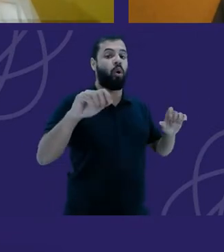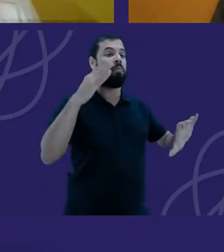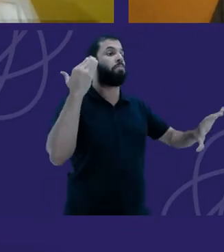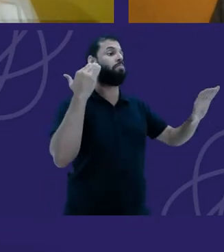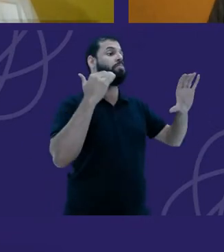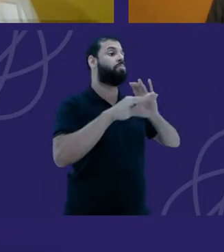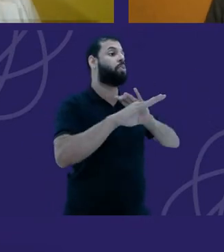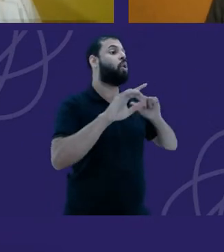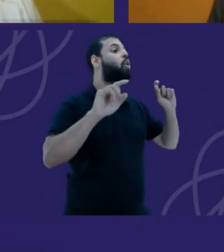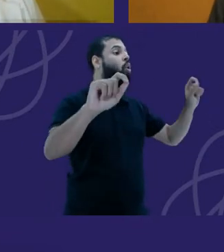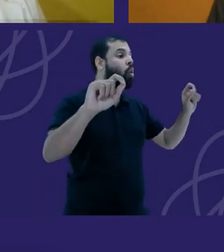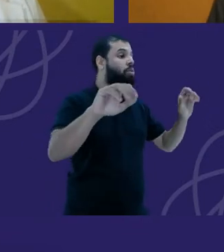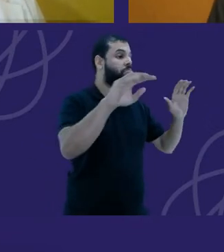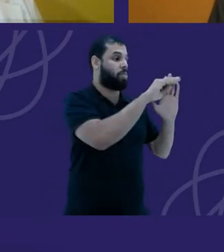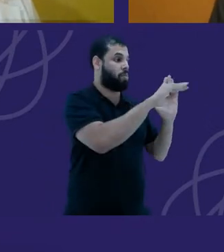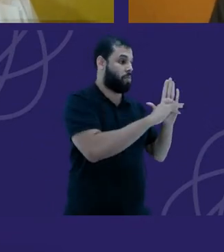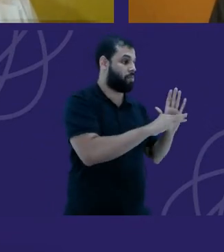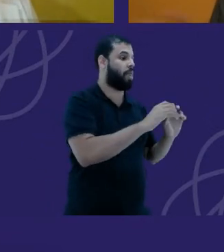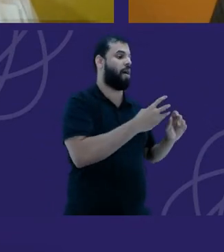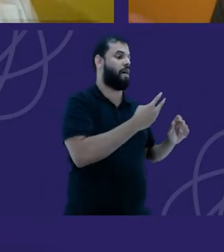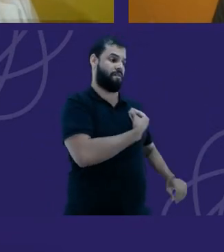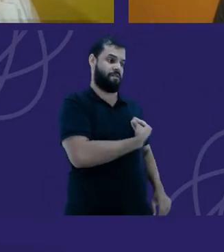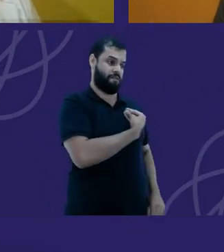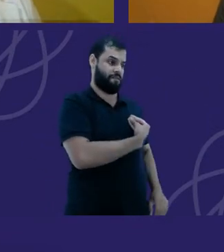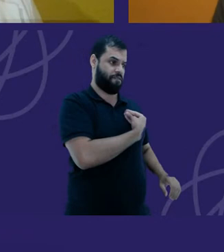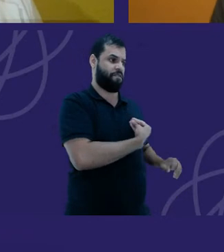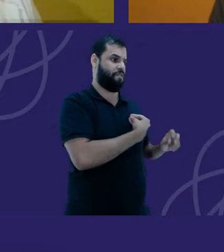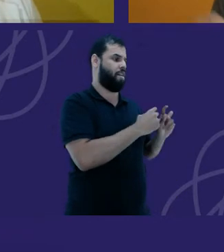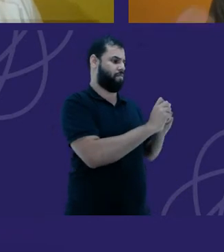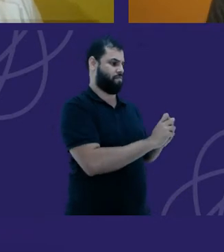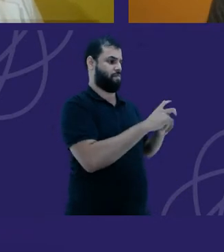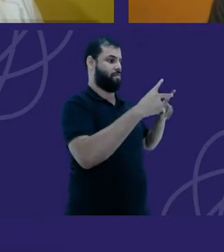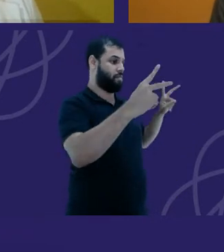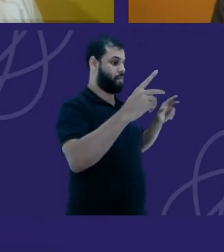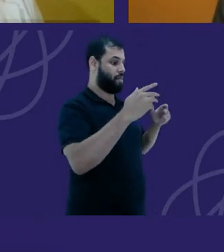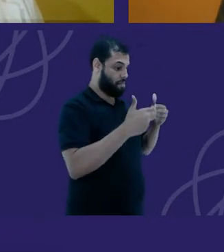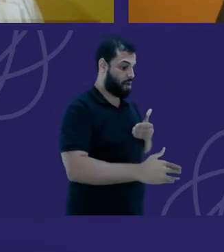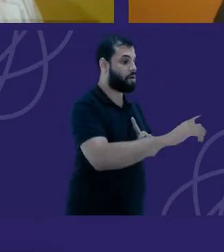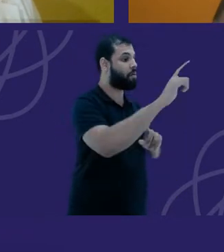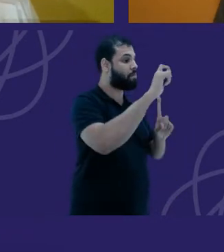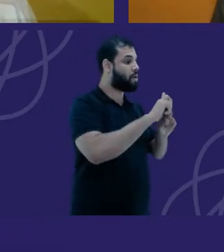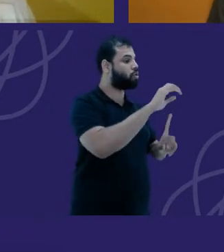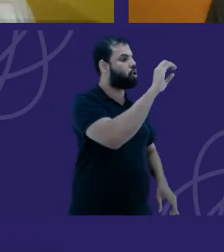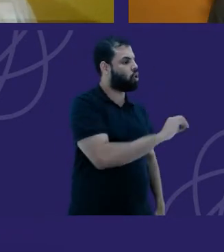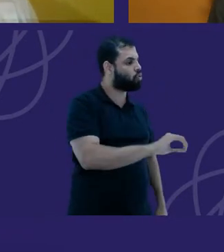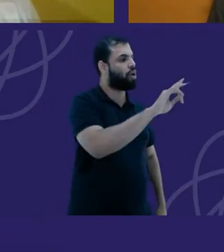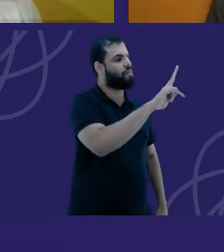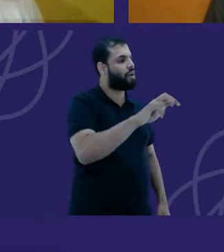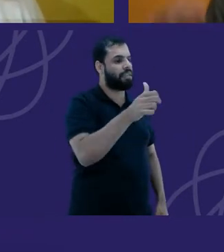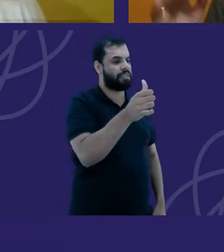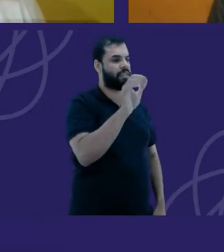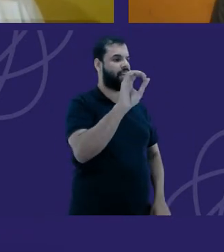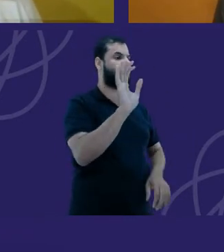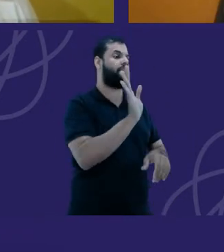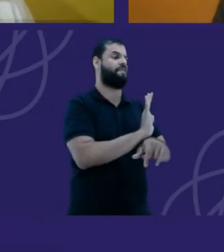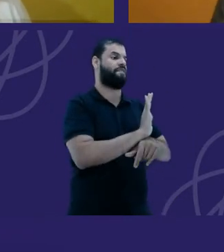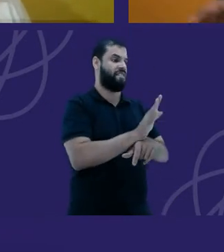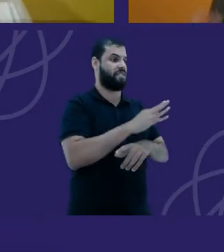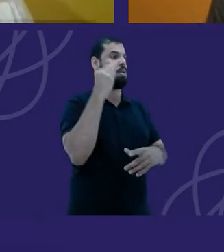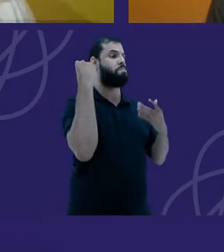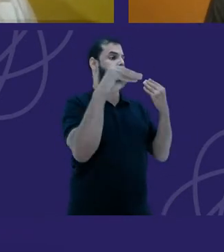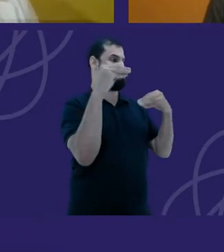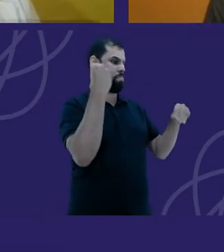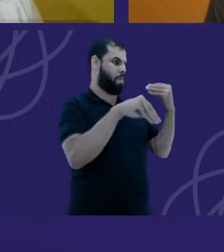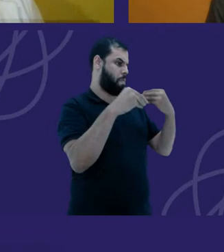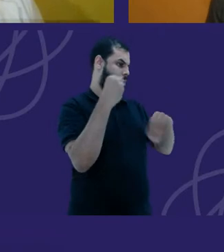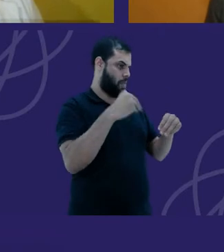vivo, porque ao longo de outubro vão ter cerca de 60 vídeos lançados no YouTube da Fiocruz nos